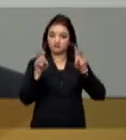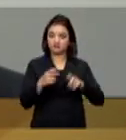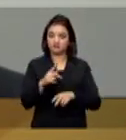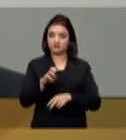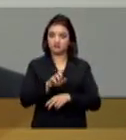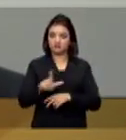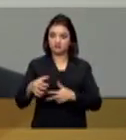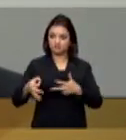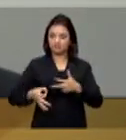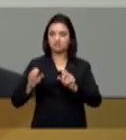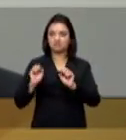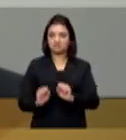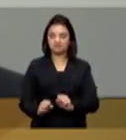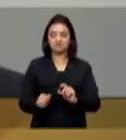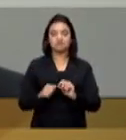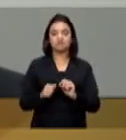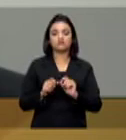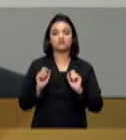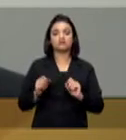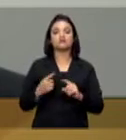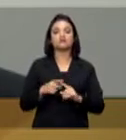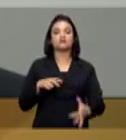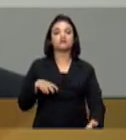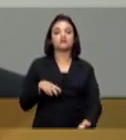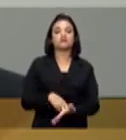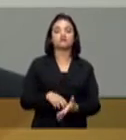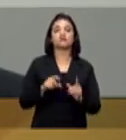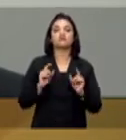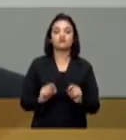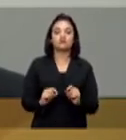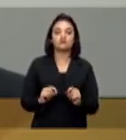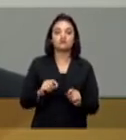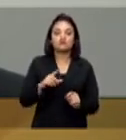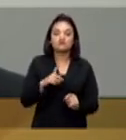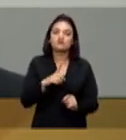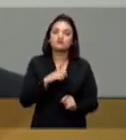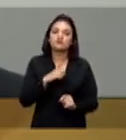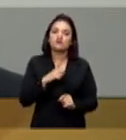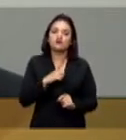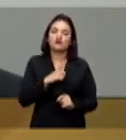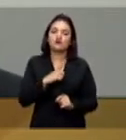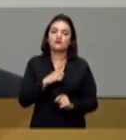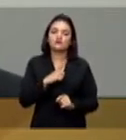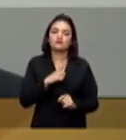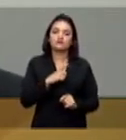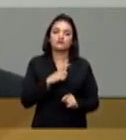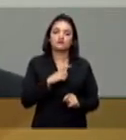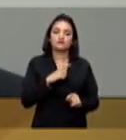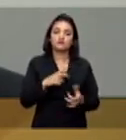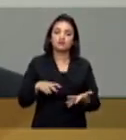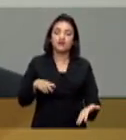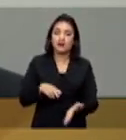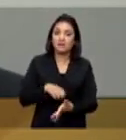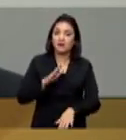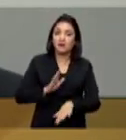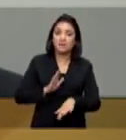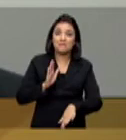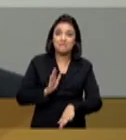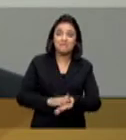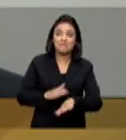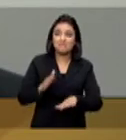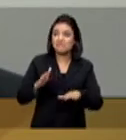Judiciário, porque a pena constitui forma de intervenção estatal mais severa no âmbito das liberdades individuais, uma vez